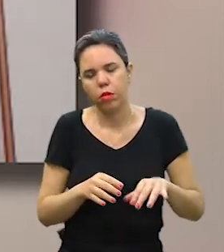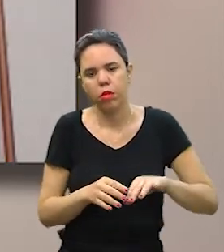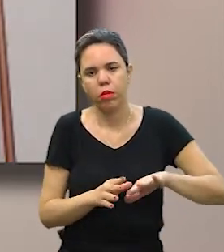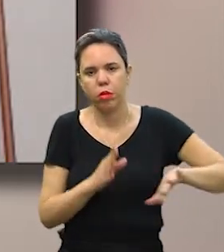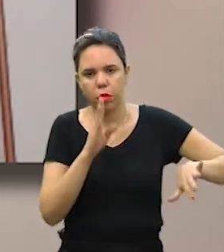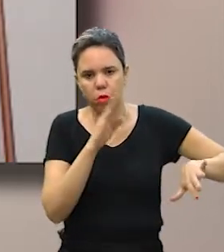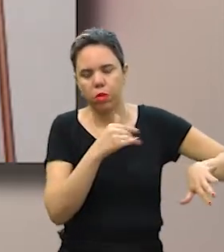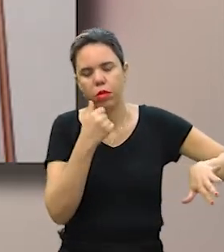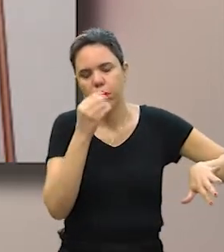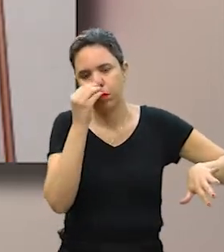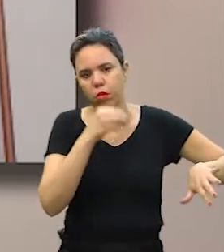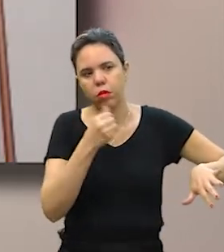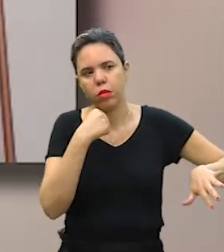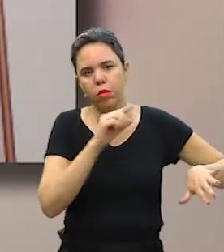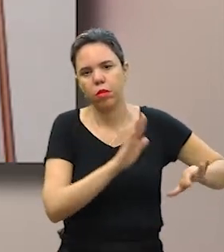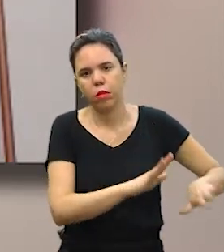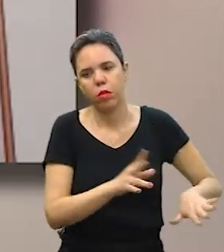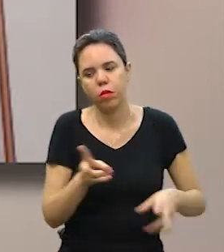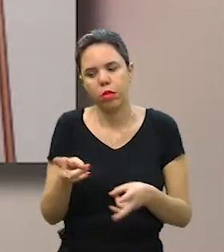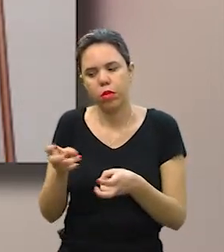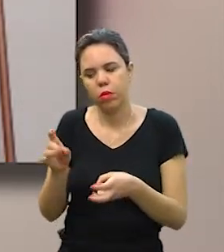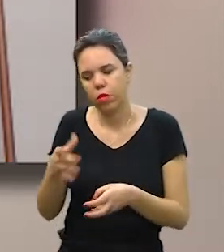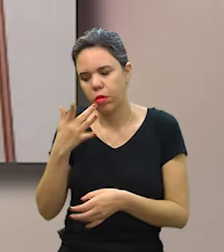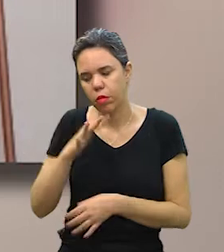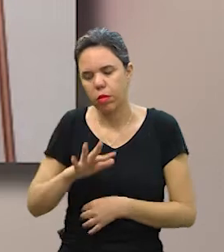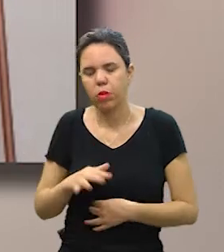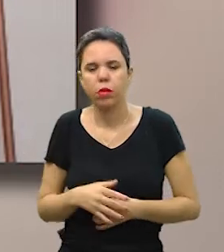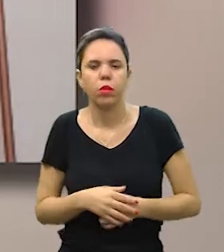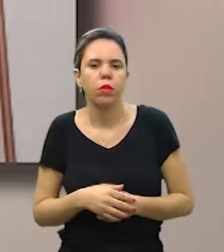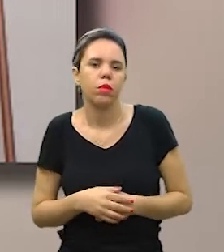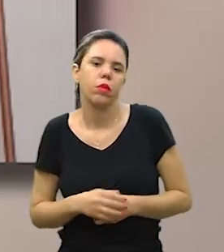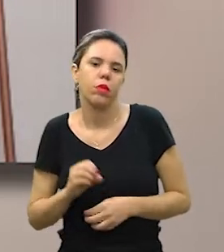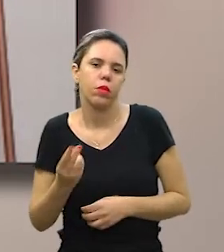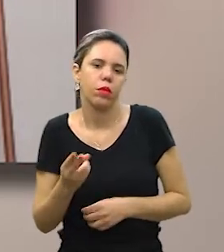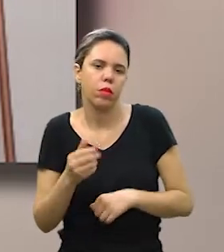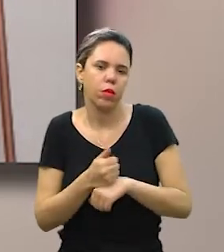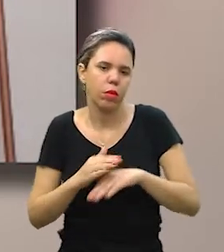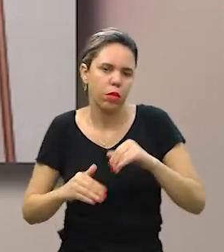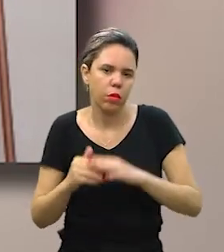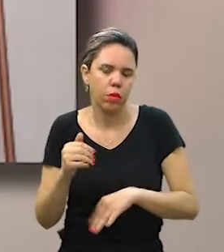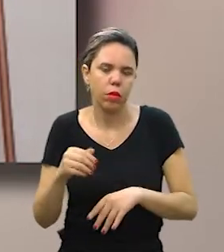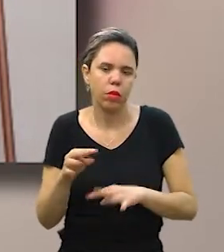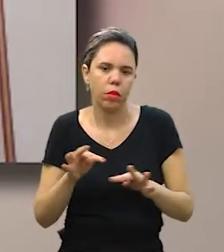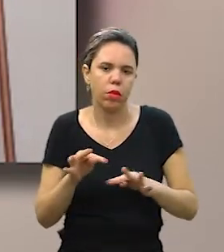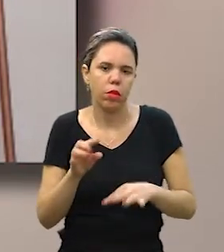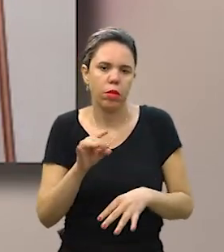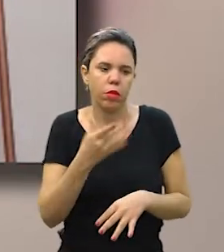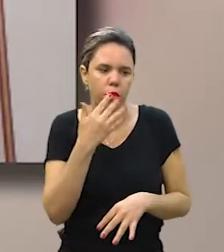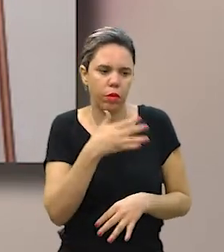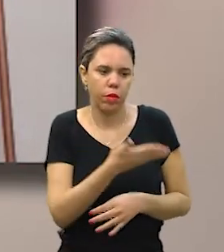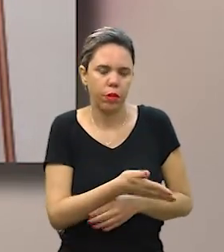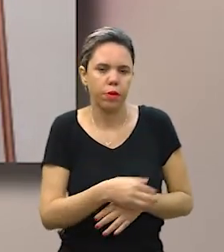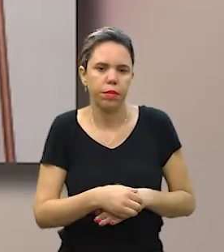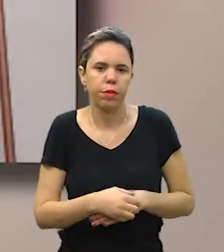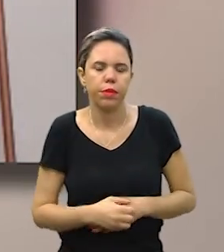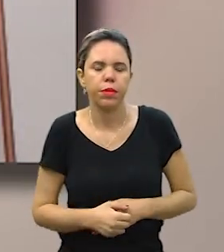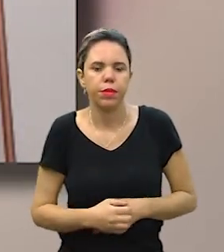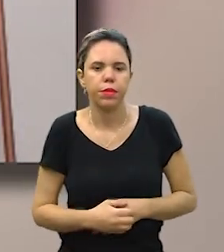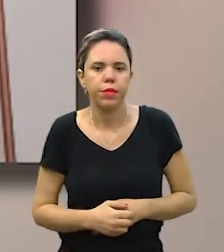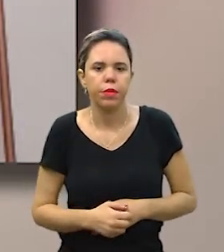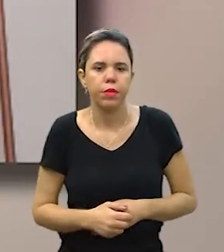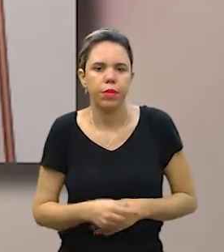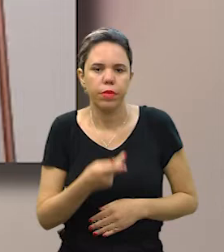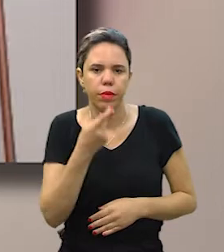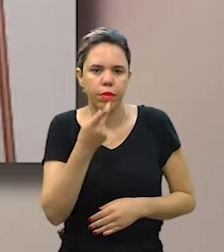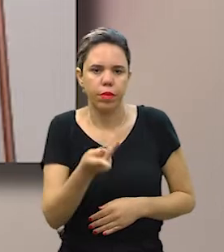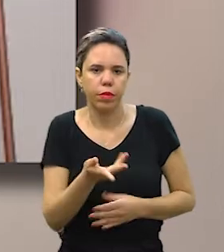de lado, né? E a gente olha só a criança, ou o profissional trata somente a criança. E isso